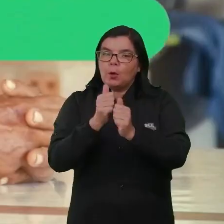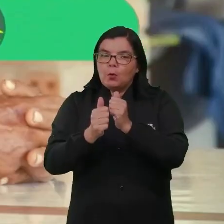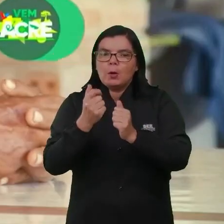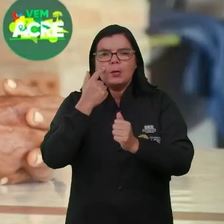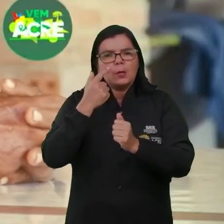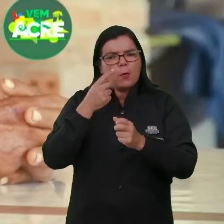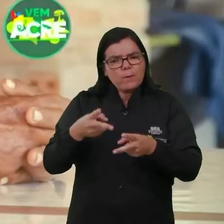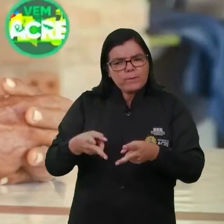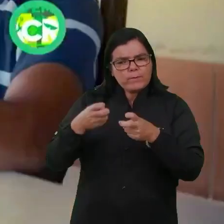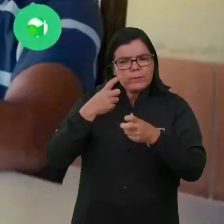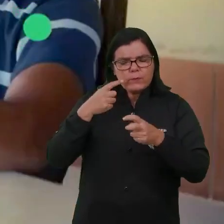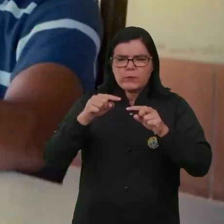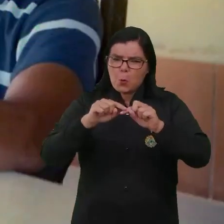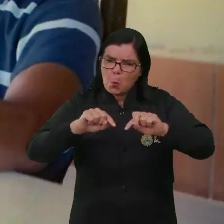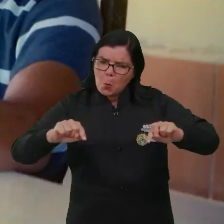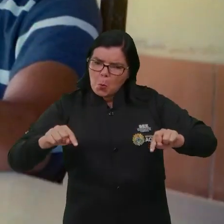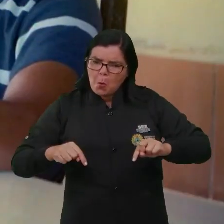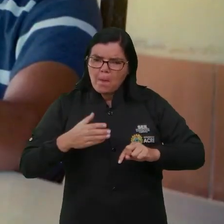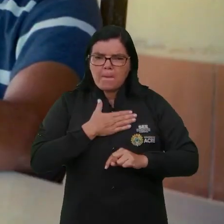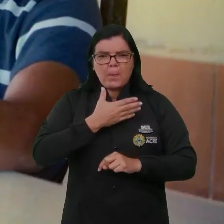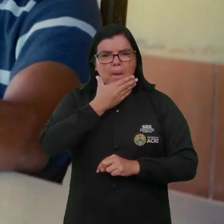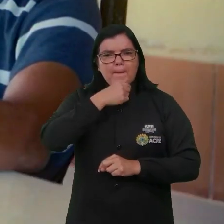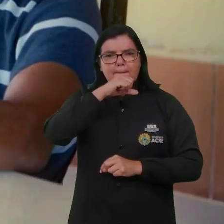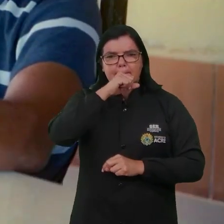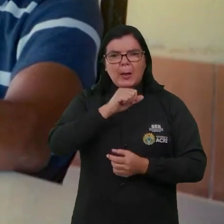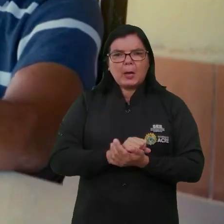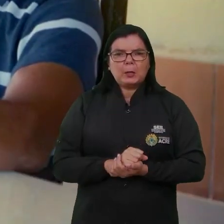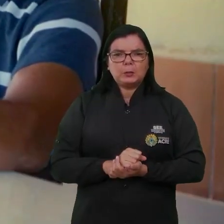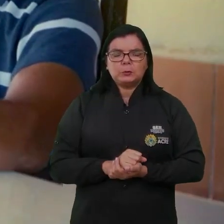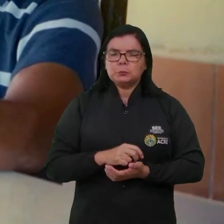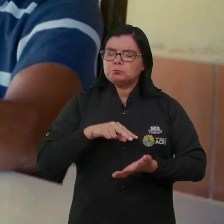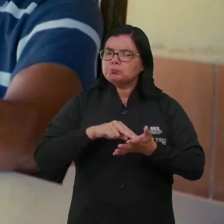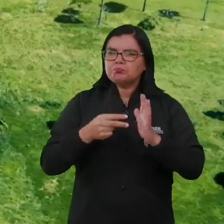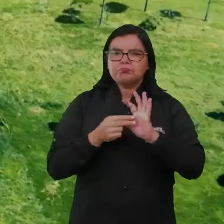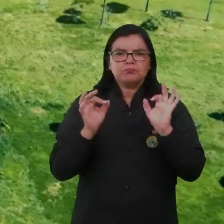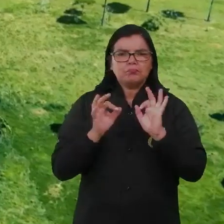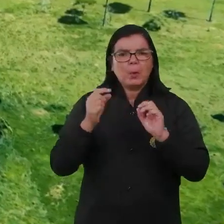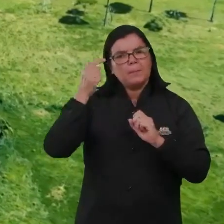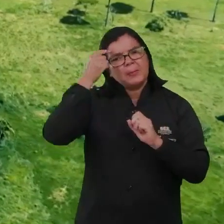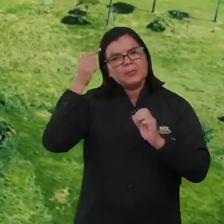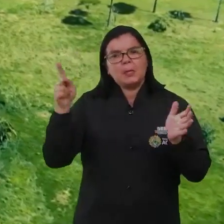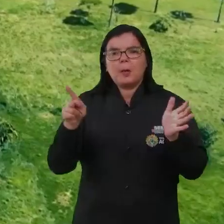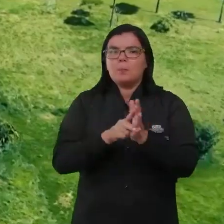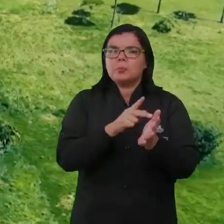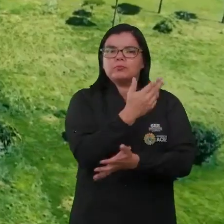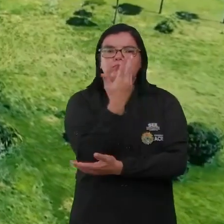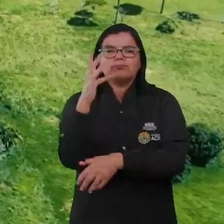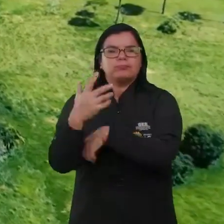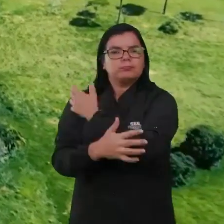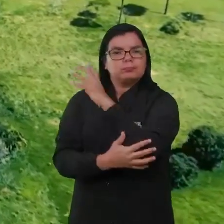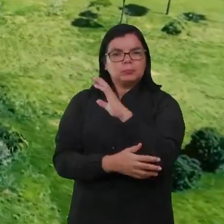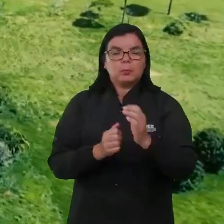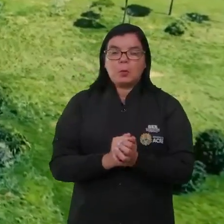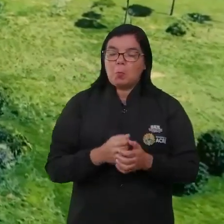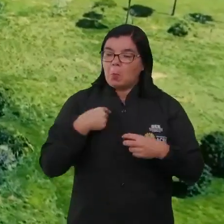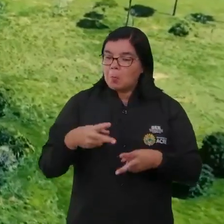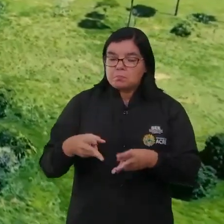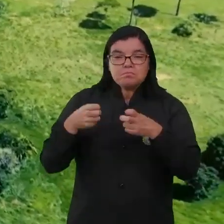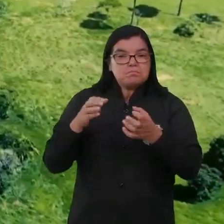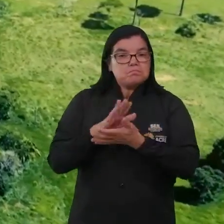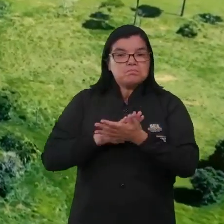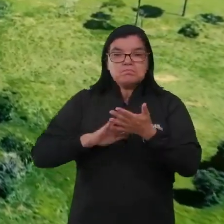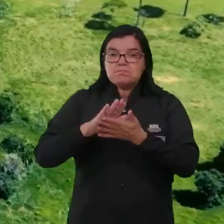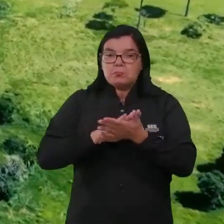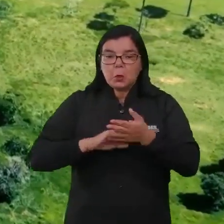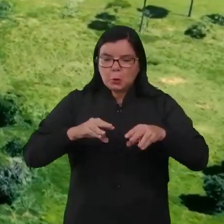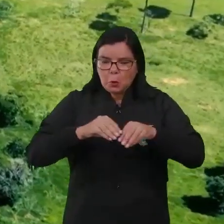essas valas, mas nem eu, nem meu pai tinha nenhum sentido, nós pensávamos que era da obra da natureza. Nós nunca percebemos nem